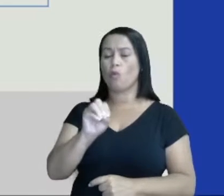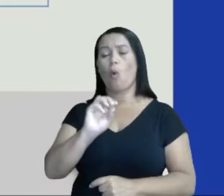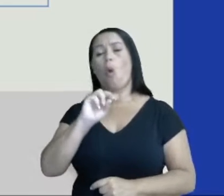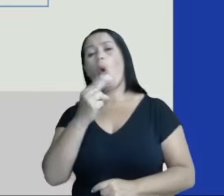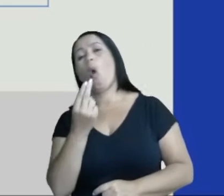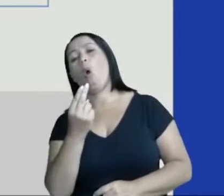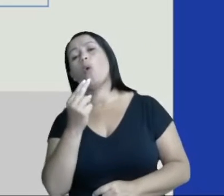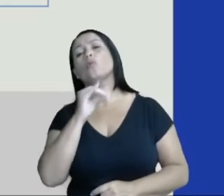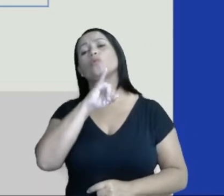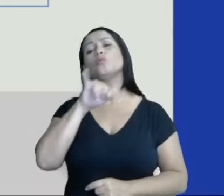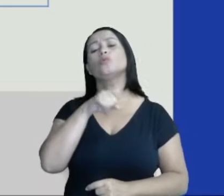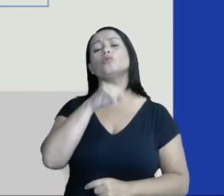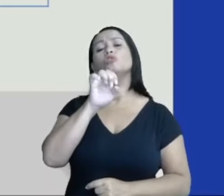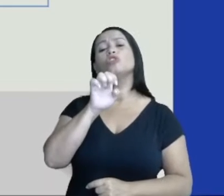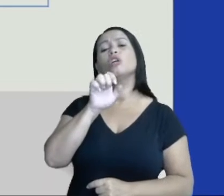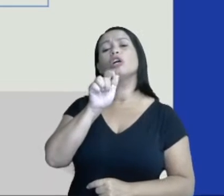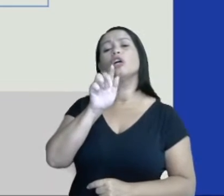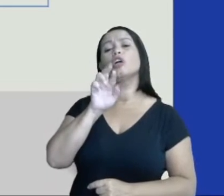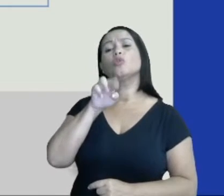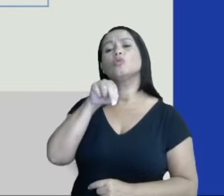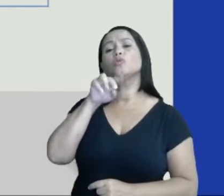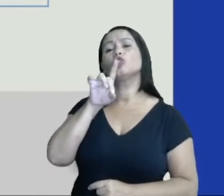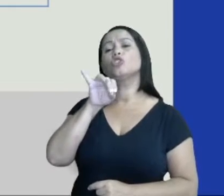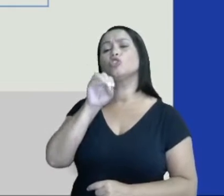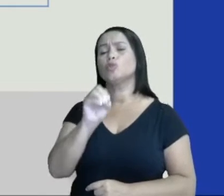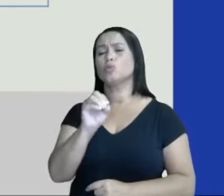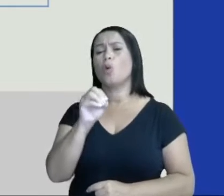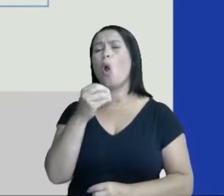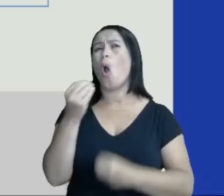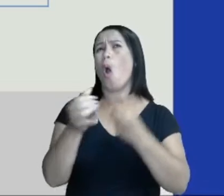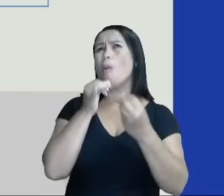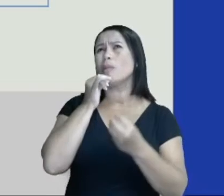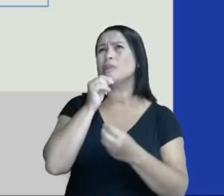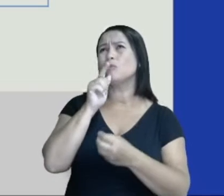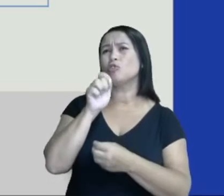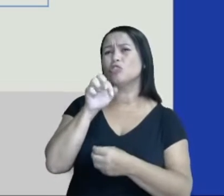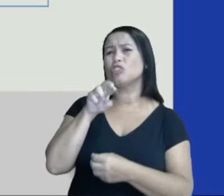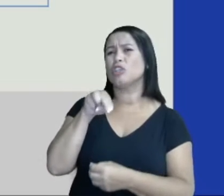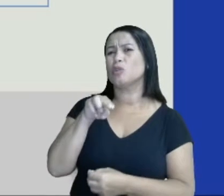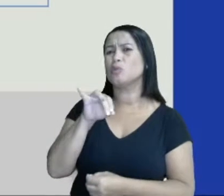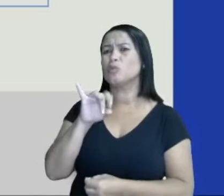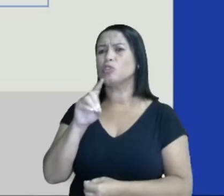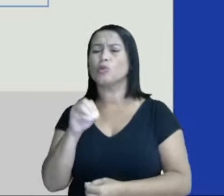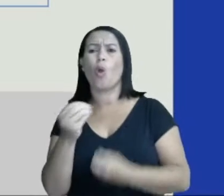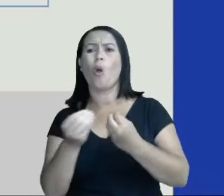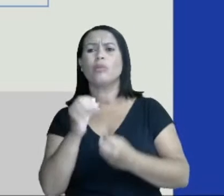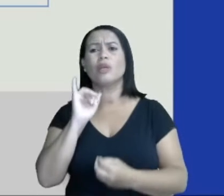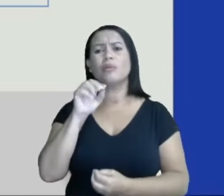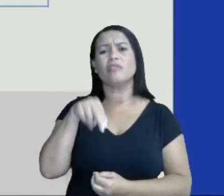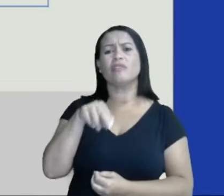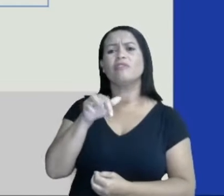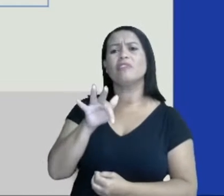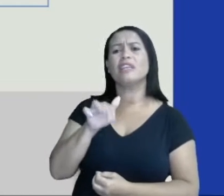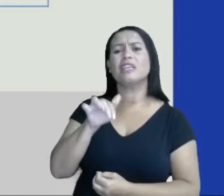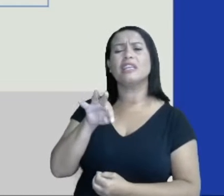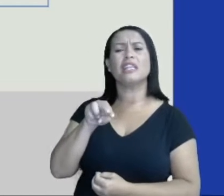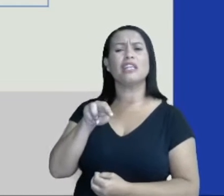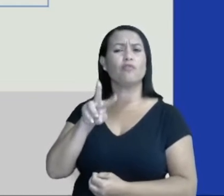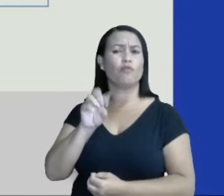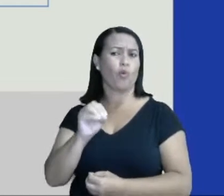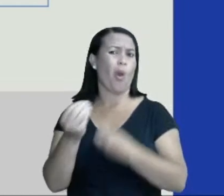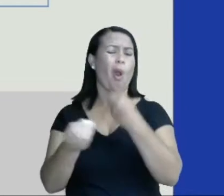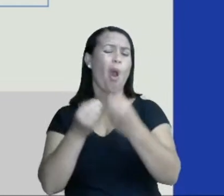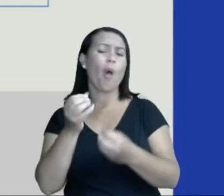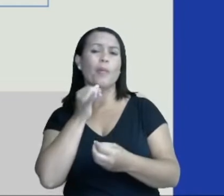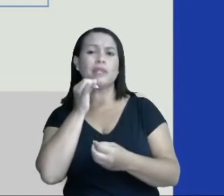formas nominais do verbo. Professora, quando é que eu sei que o verbo está no infinitivo? Quando ele não está conjugado. Quando ele termina